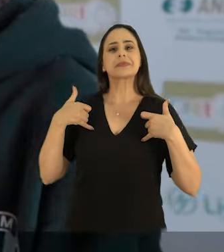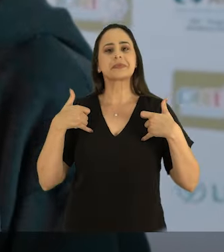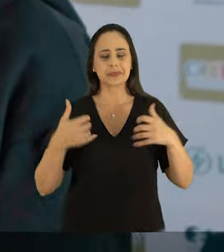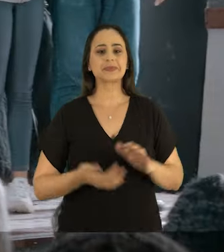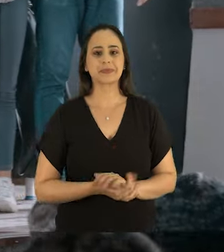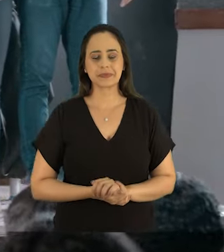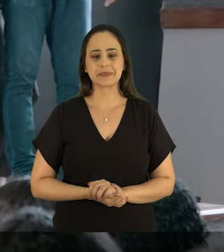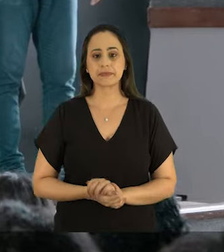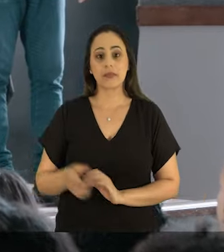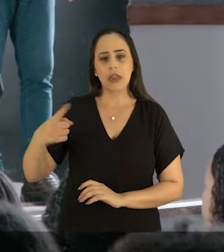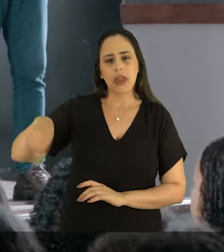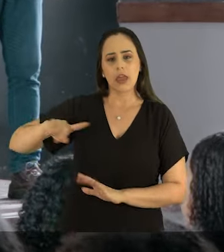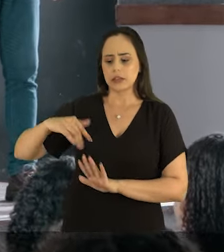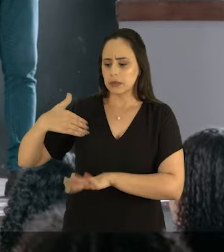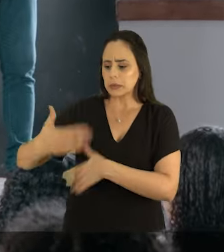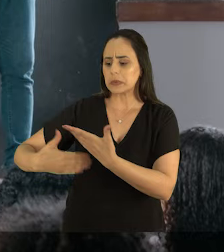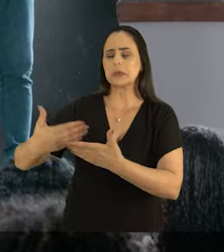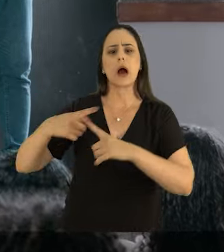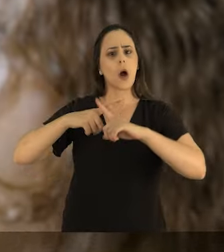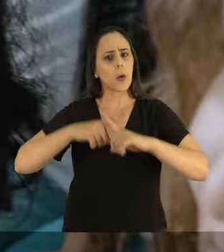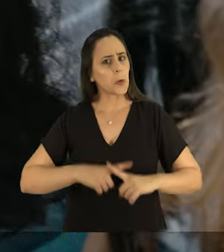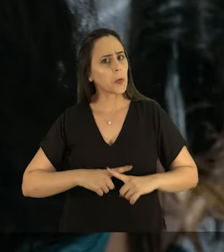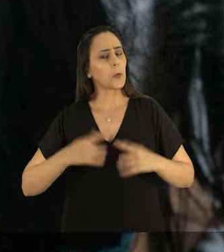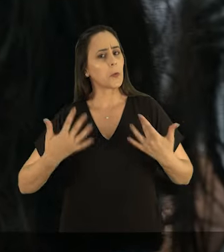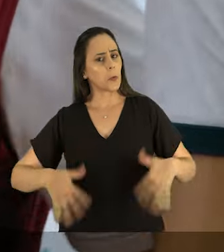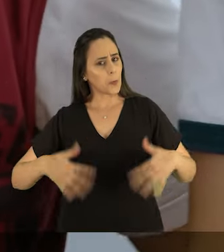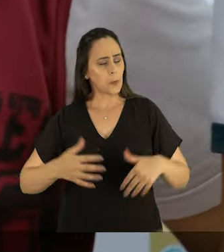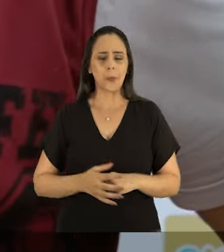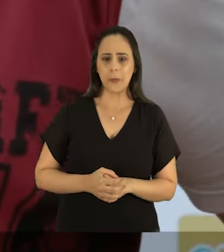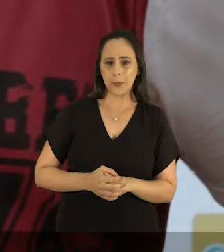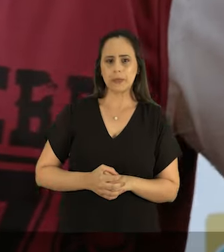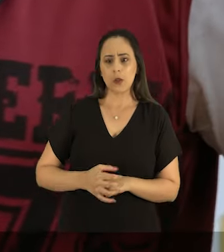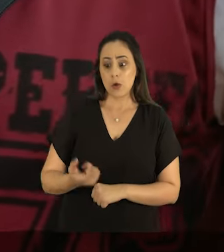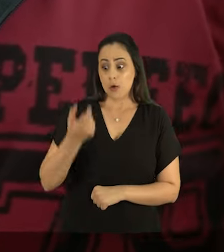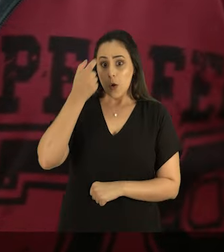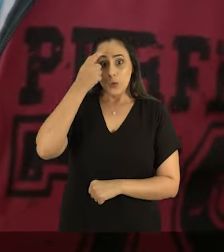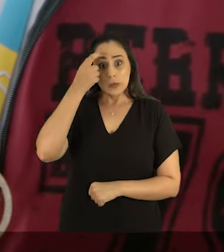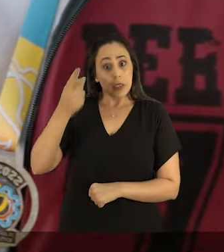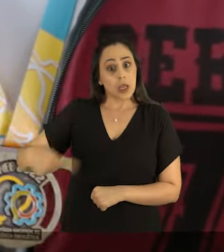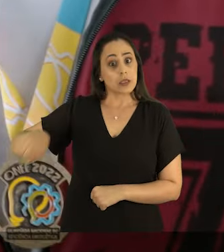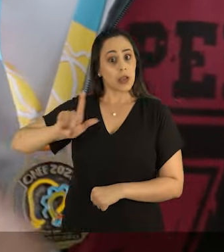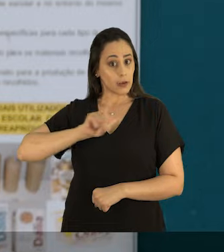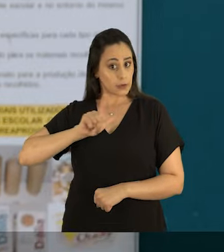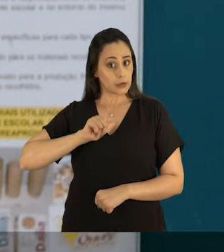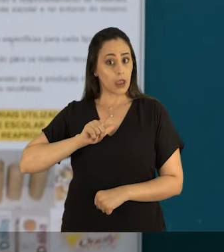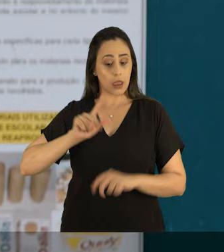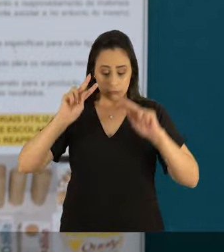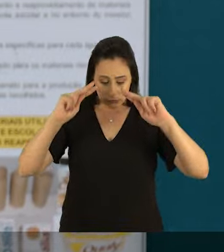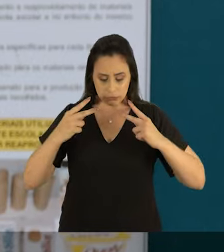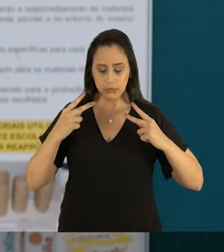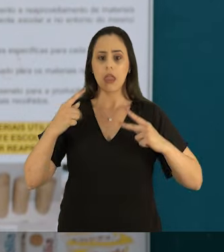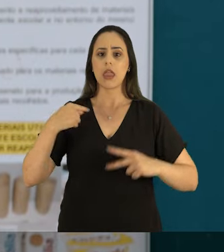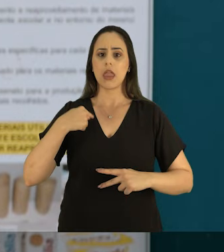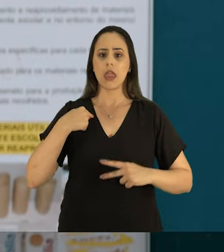Ver o caminhar deles na Olimpíada, despertar a consciência de ser um cidadão consome